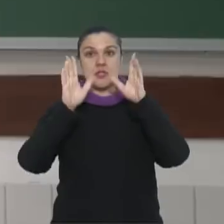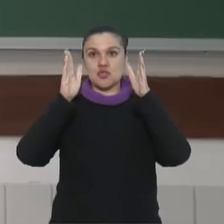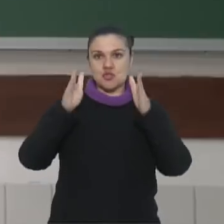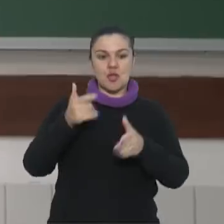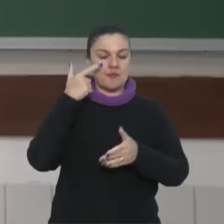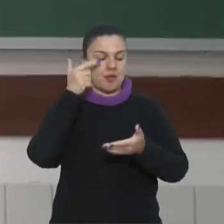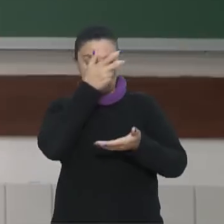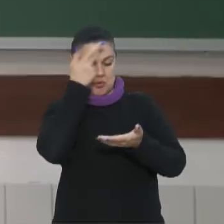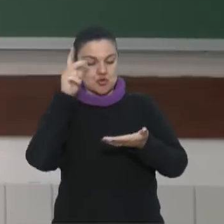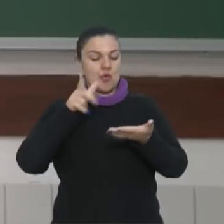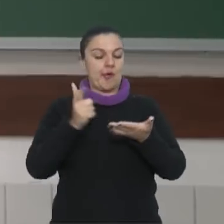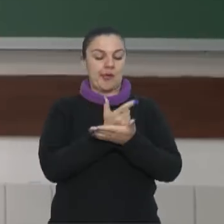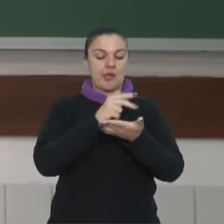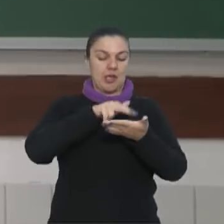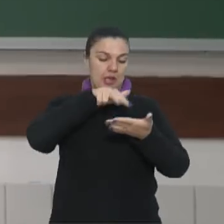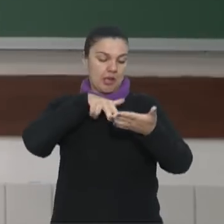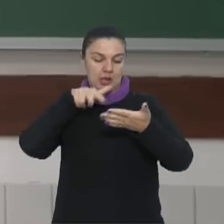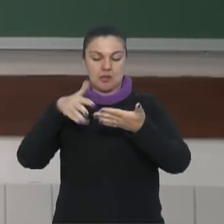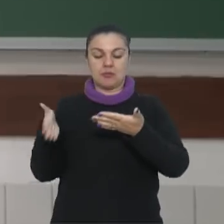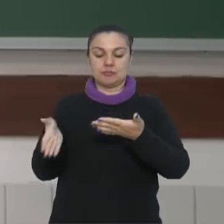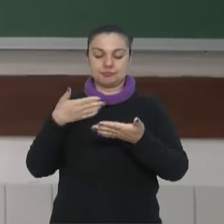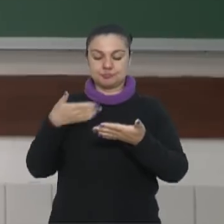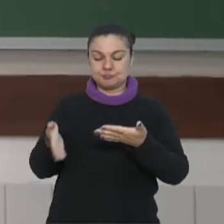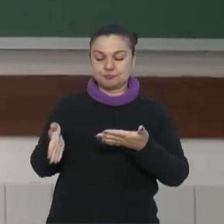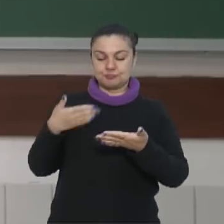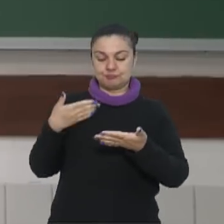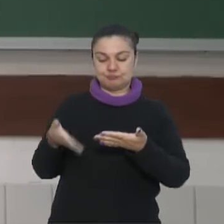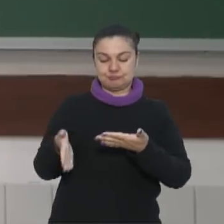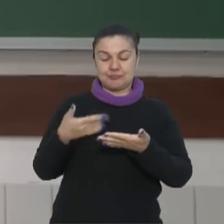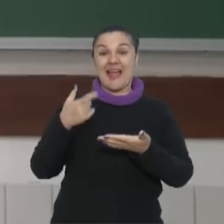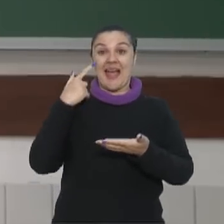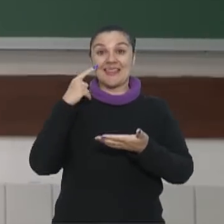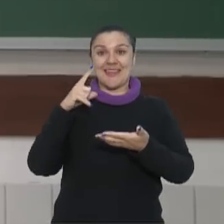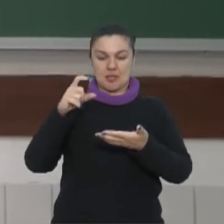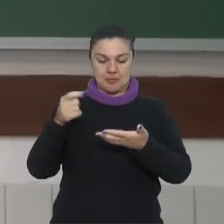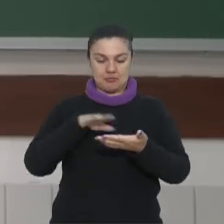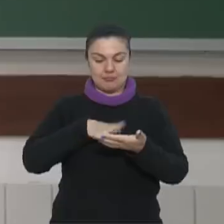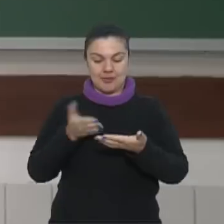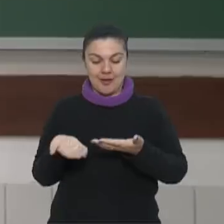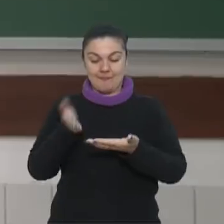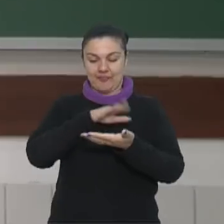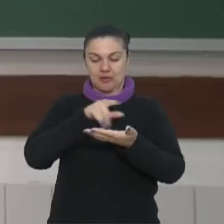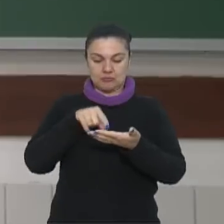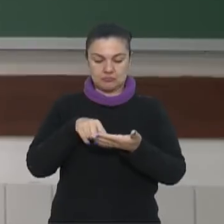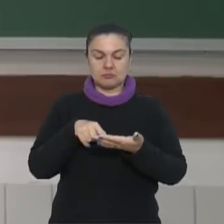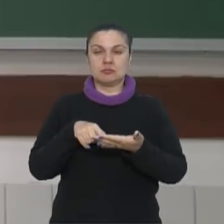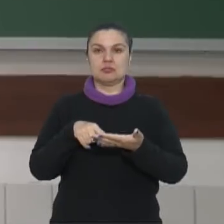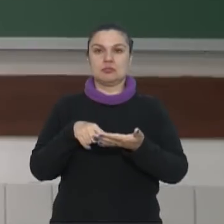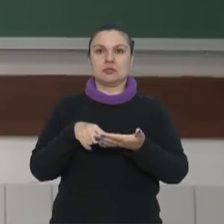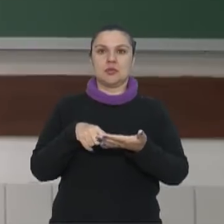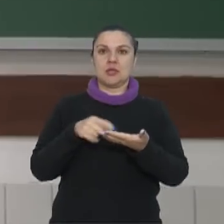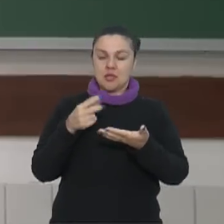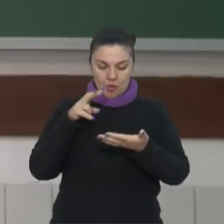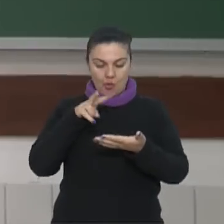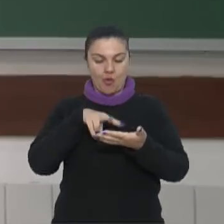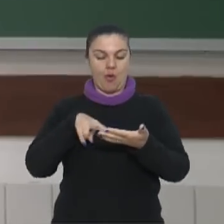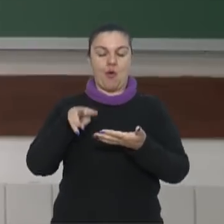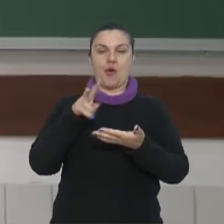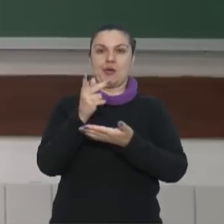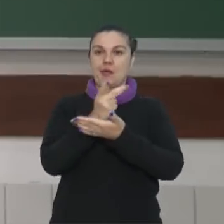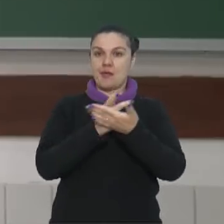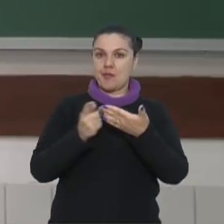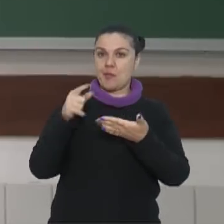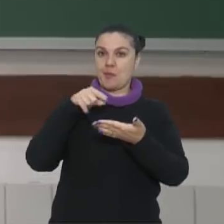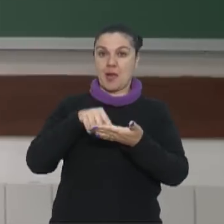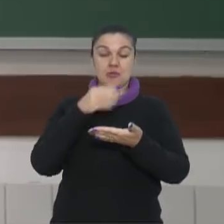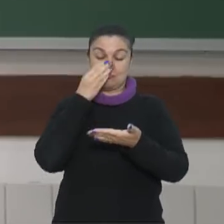que pega um livro e fala, vai virando as páginas e onde tem imagem a pessoa já vira, assim, do nada. E não olha para a imagem, não